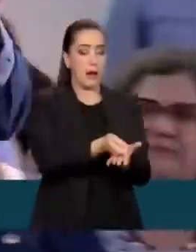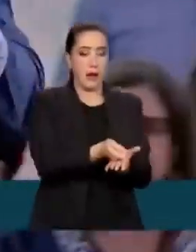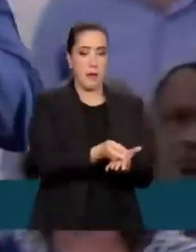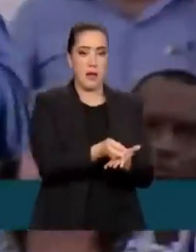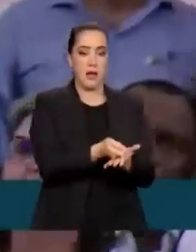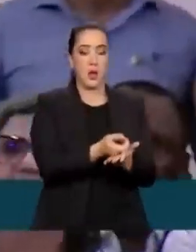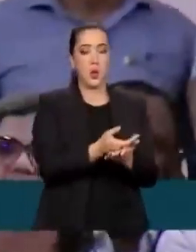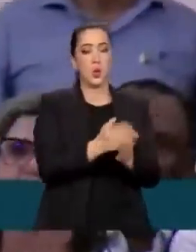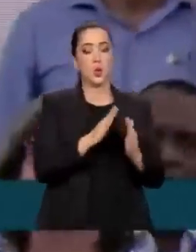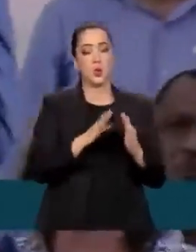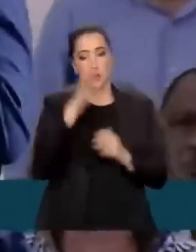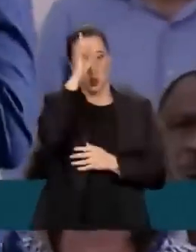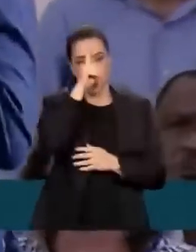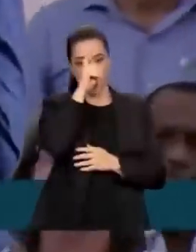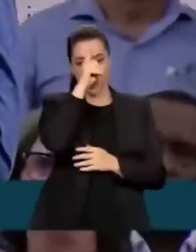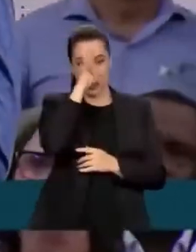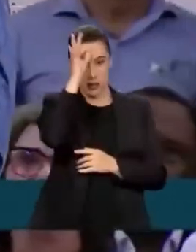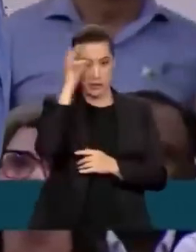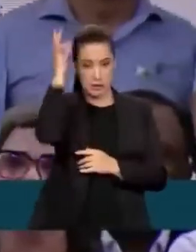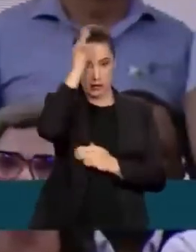da Santa Casa.